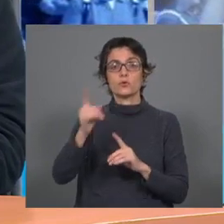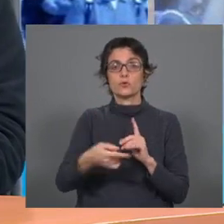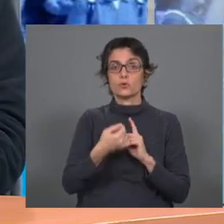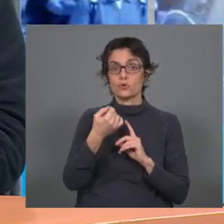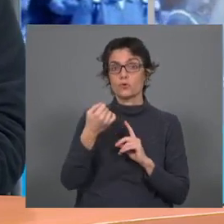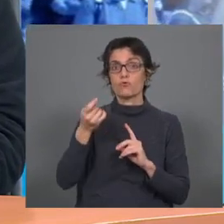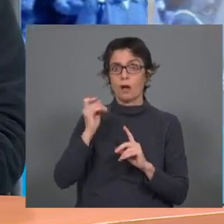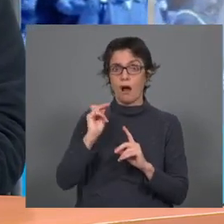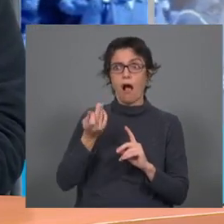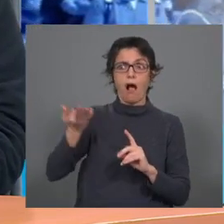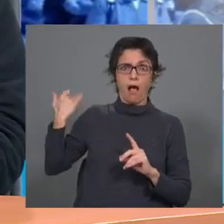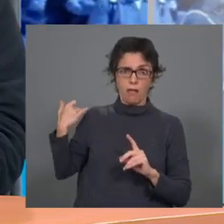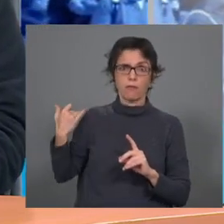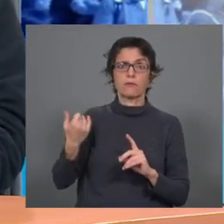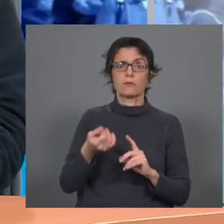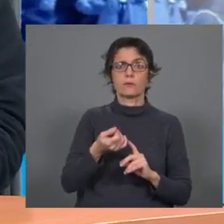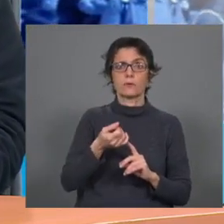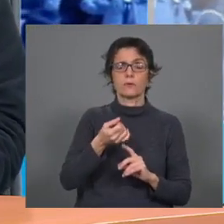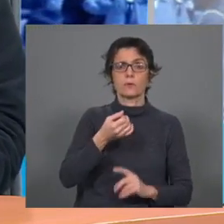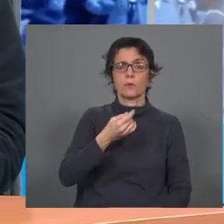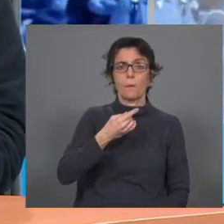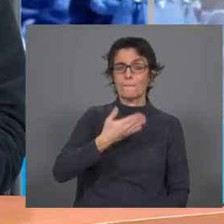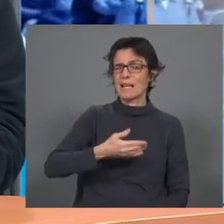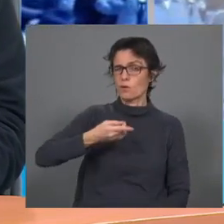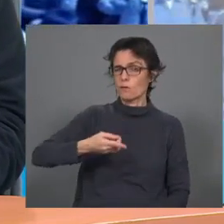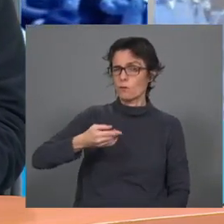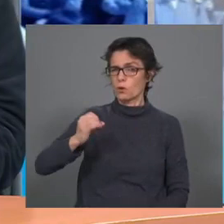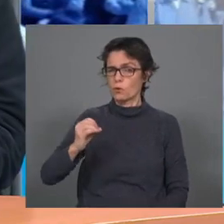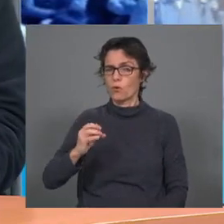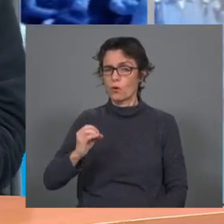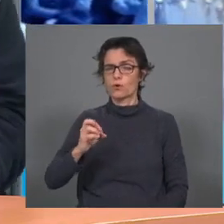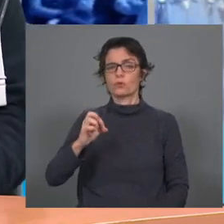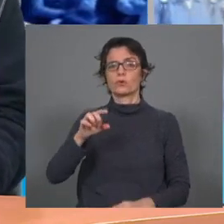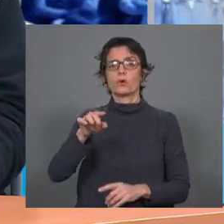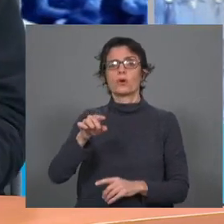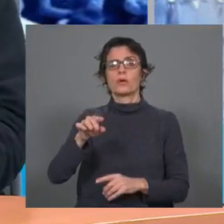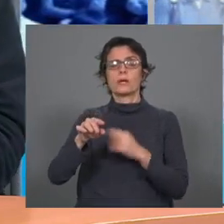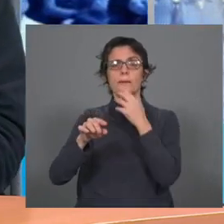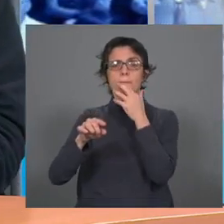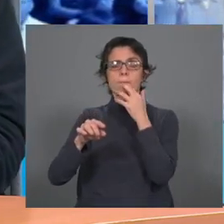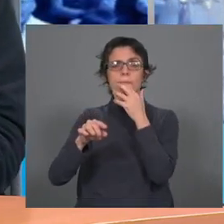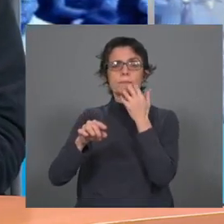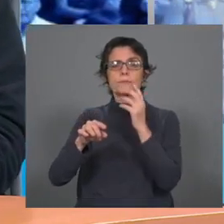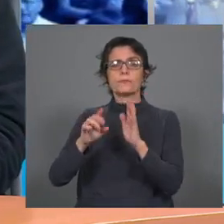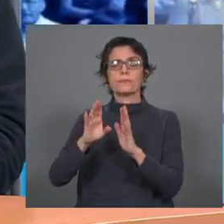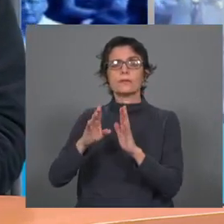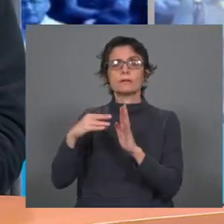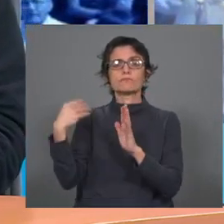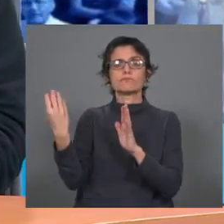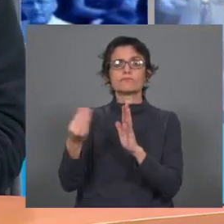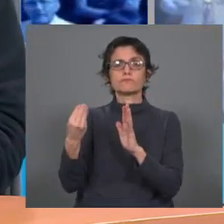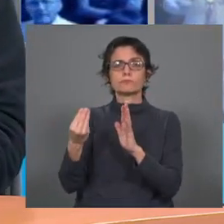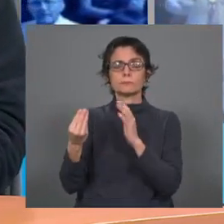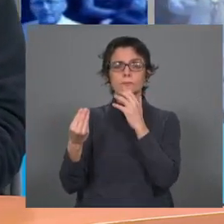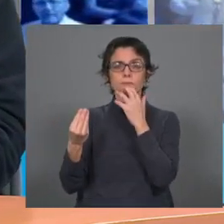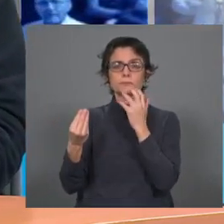idade, e faz com que os jovens que se inscrevem no movimento têm